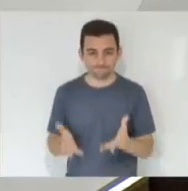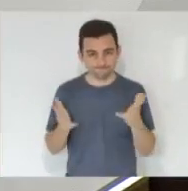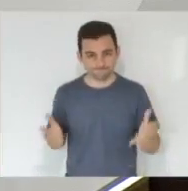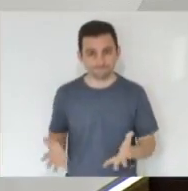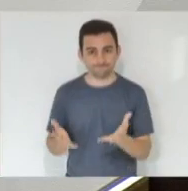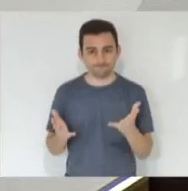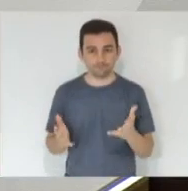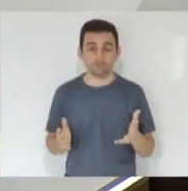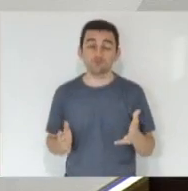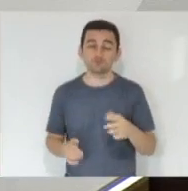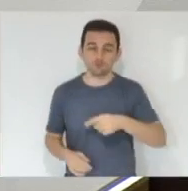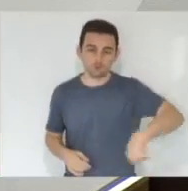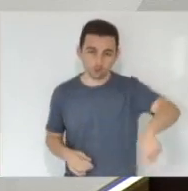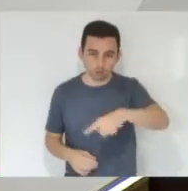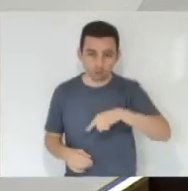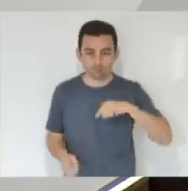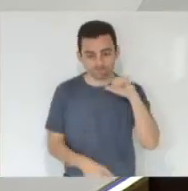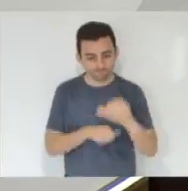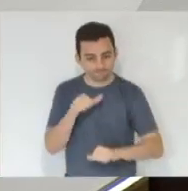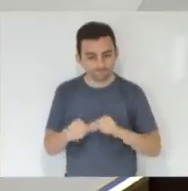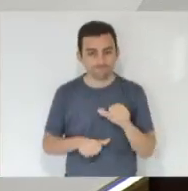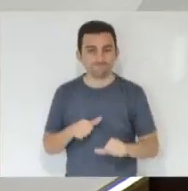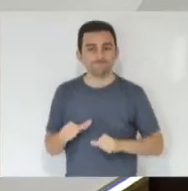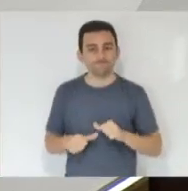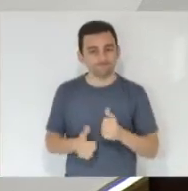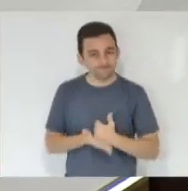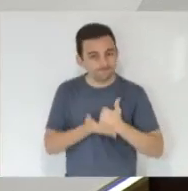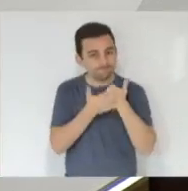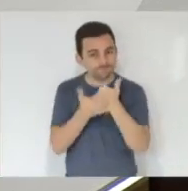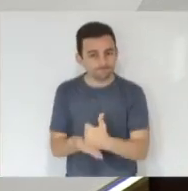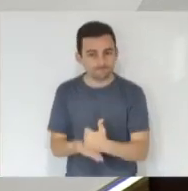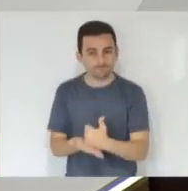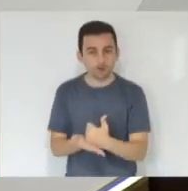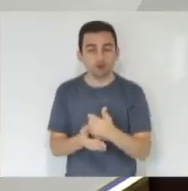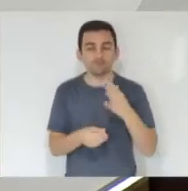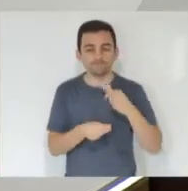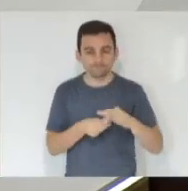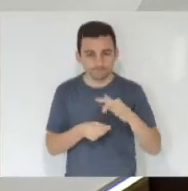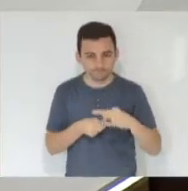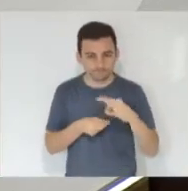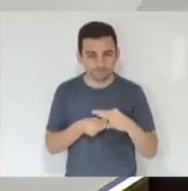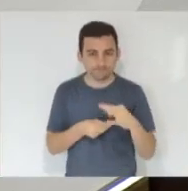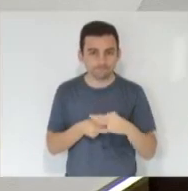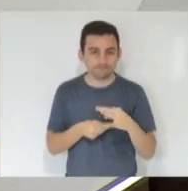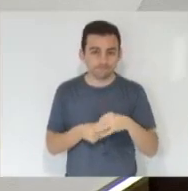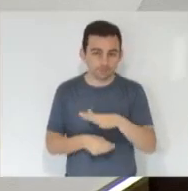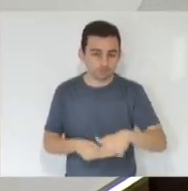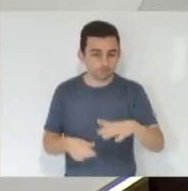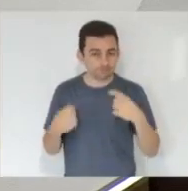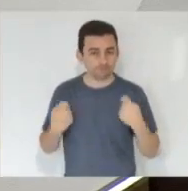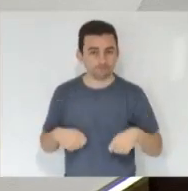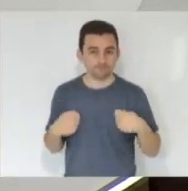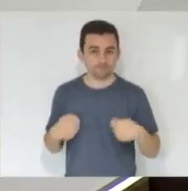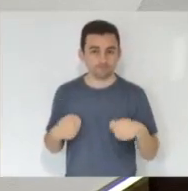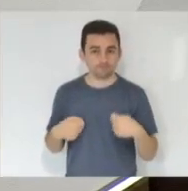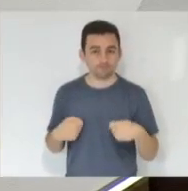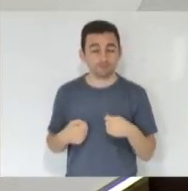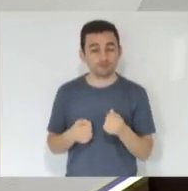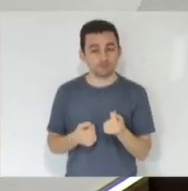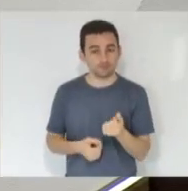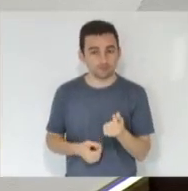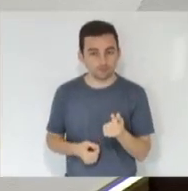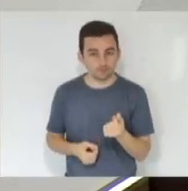nós darmos uma reviravolta de apoio às instituições que precisam de